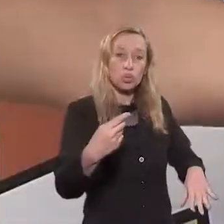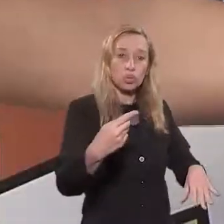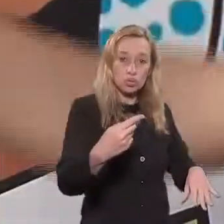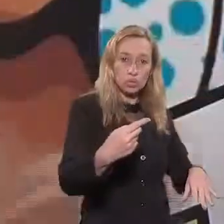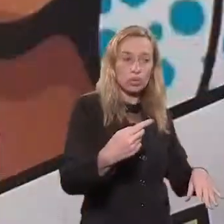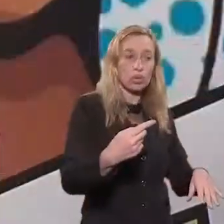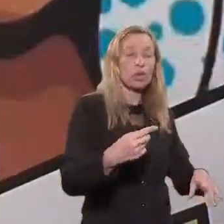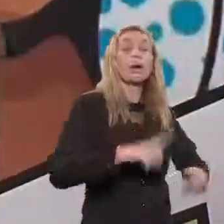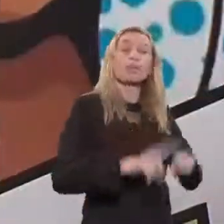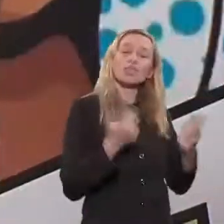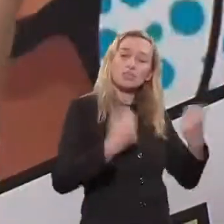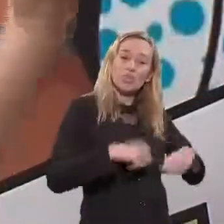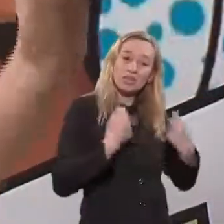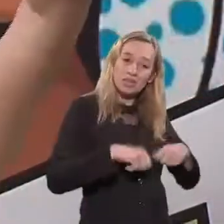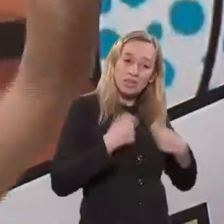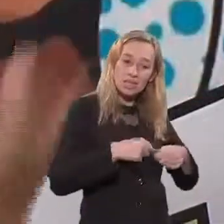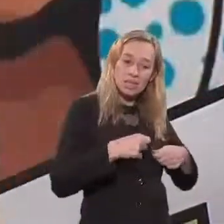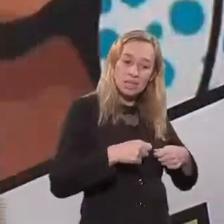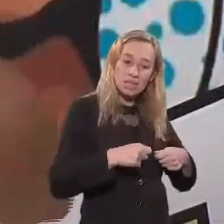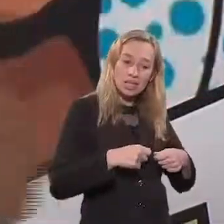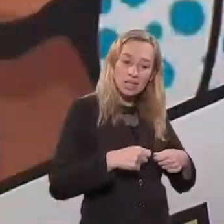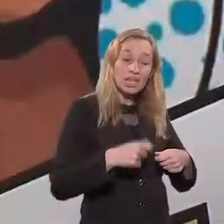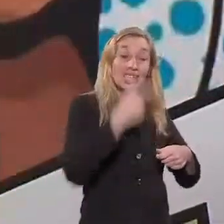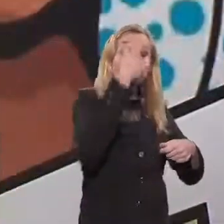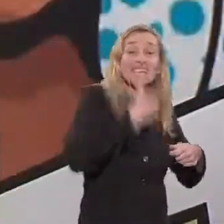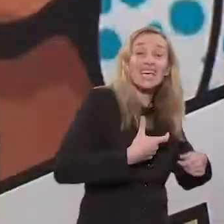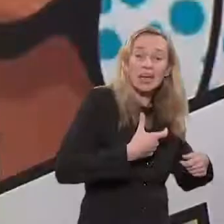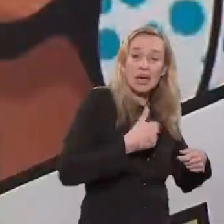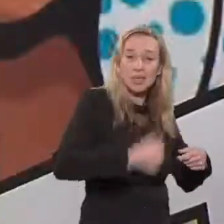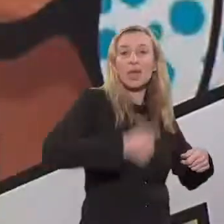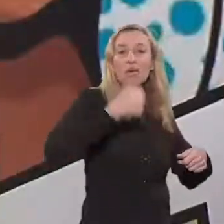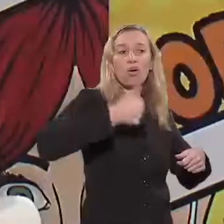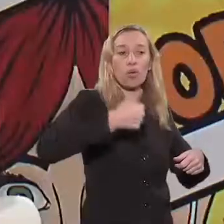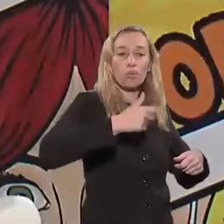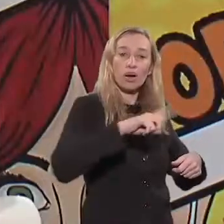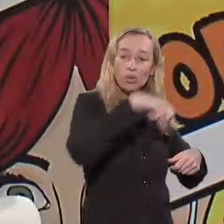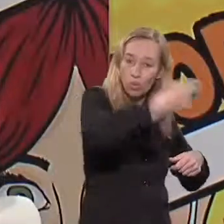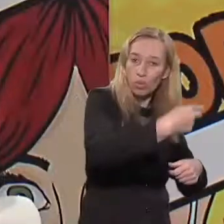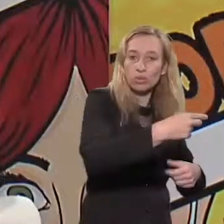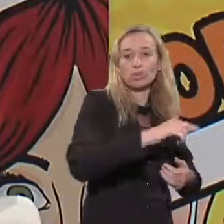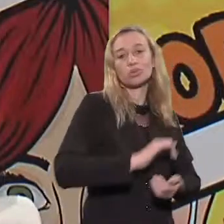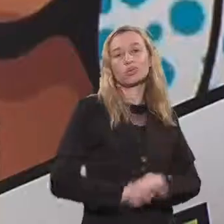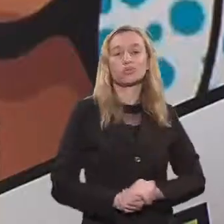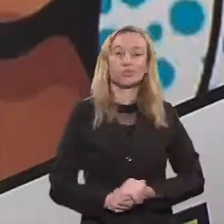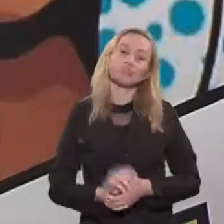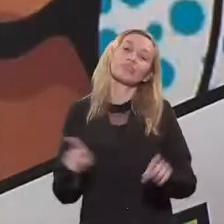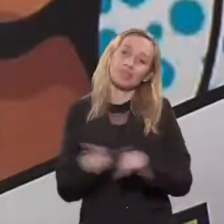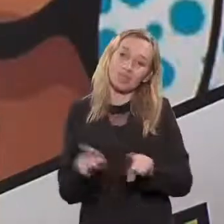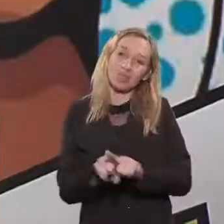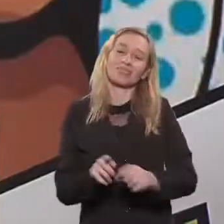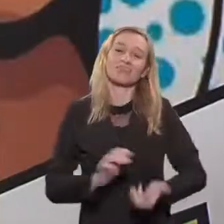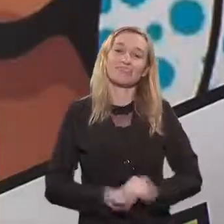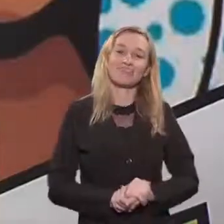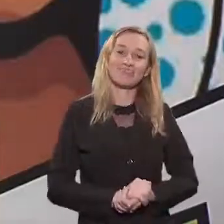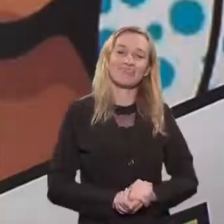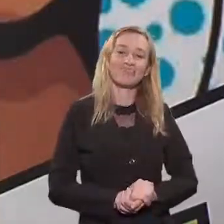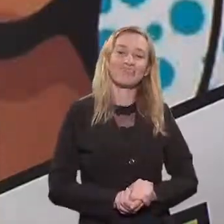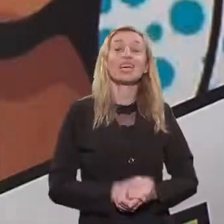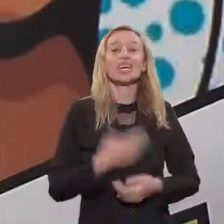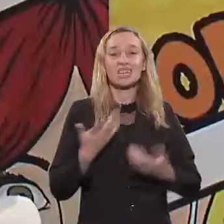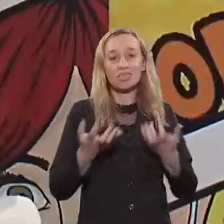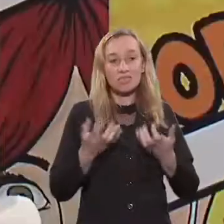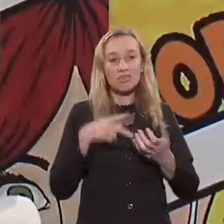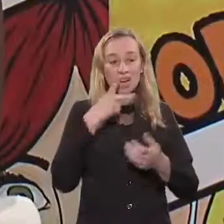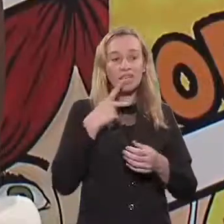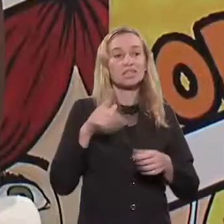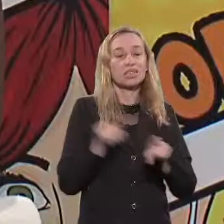outro. E a gente precisa começar a ser melhor para o outro, melhores para nós e melhores para o outro também. Queria